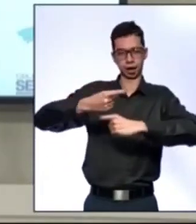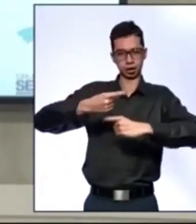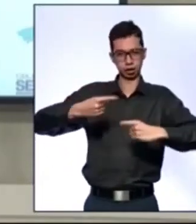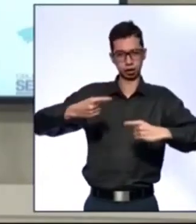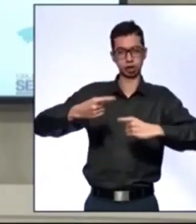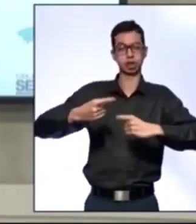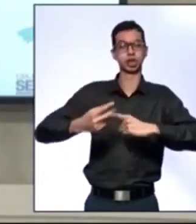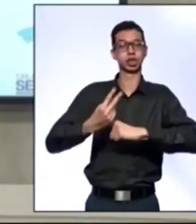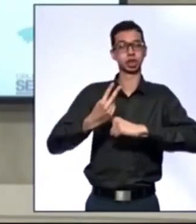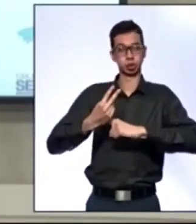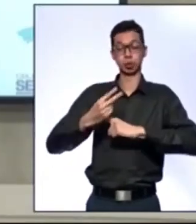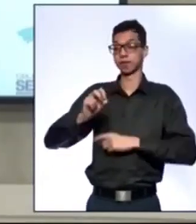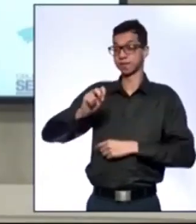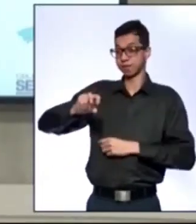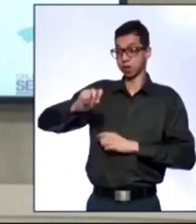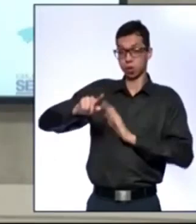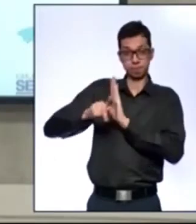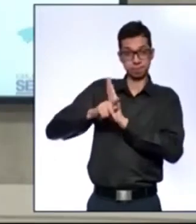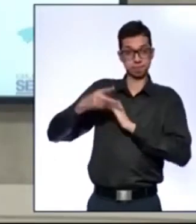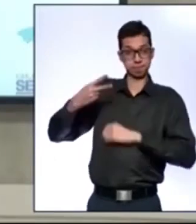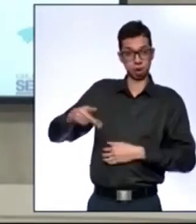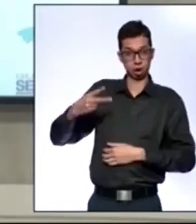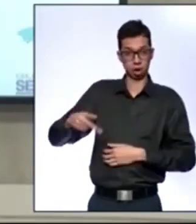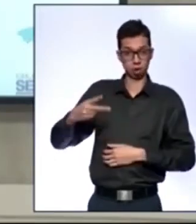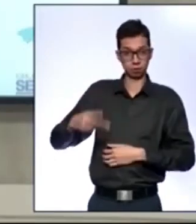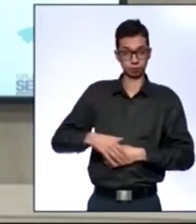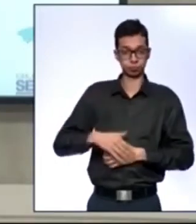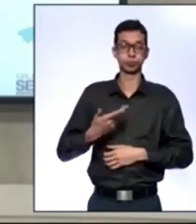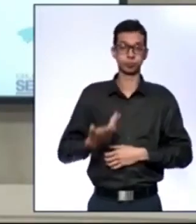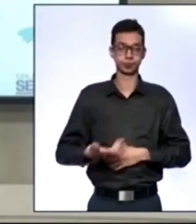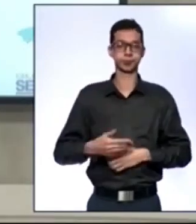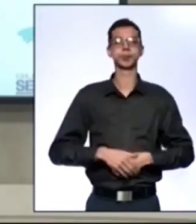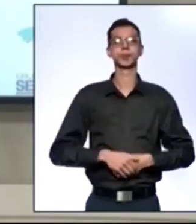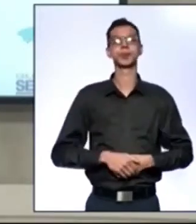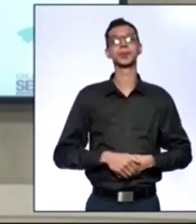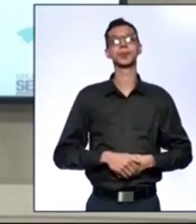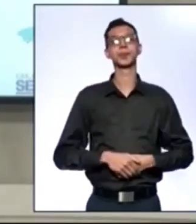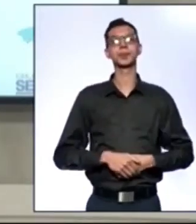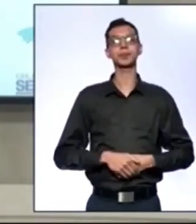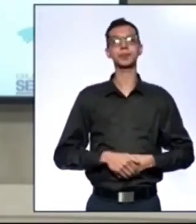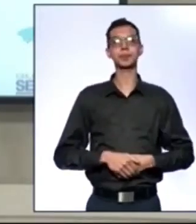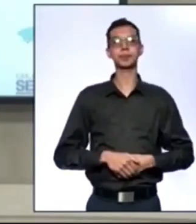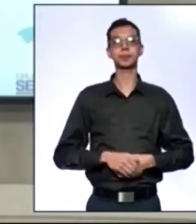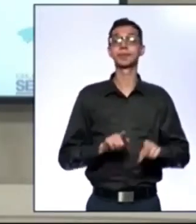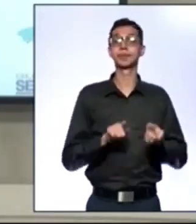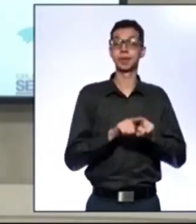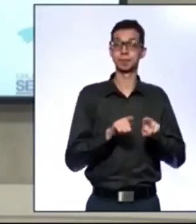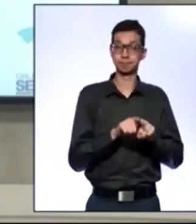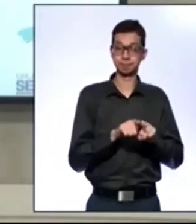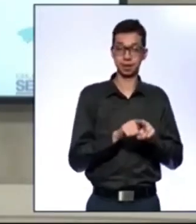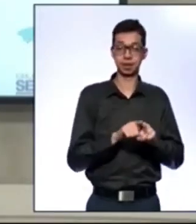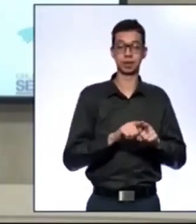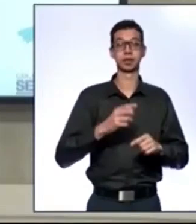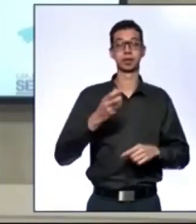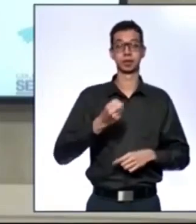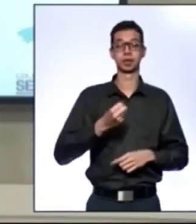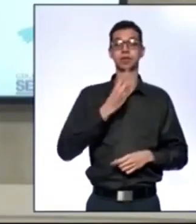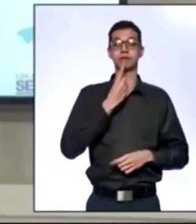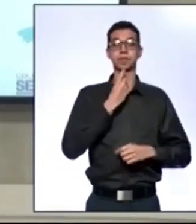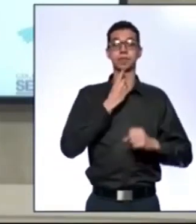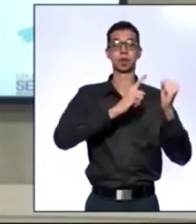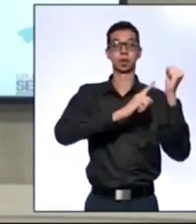vírus com o receptor do antígeno, o anticorpo preso, da superfície do linfócito B.